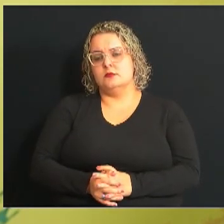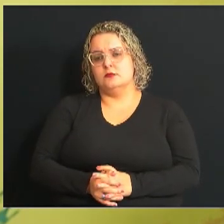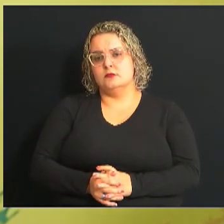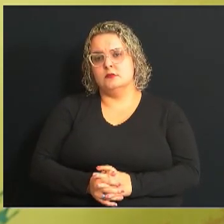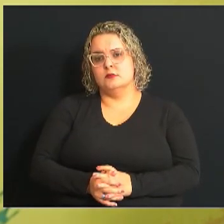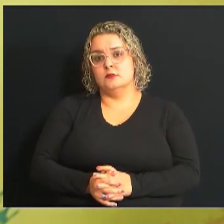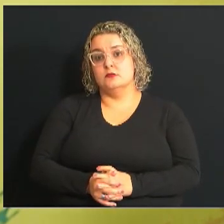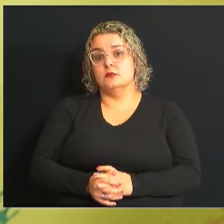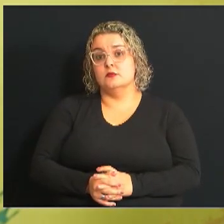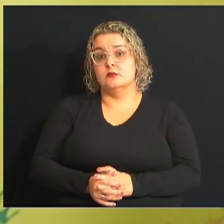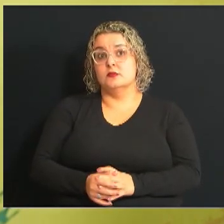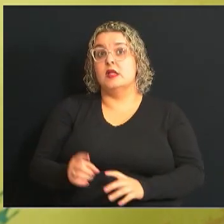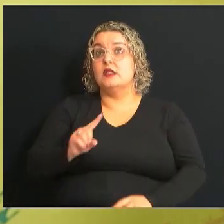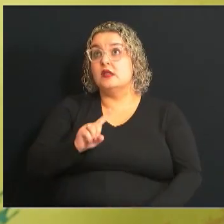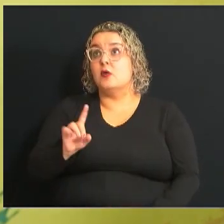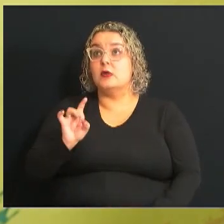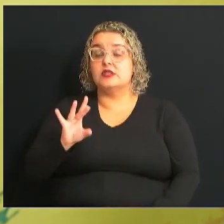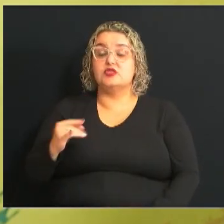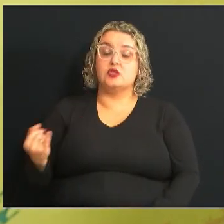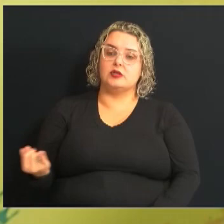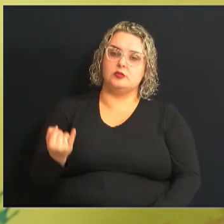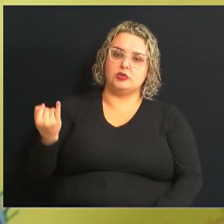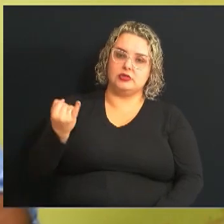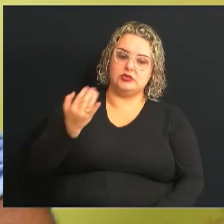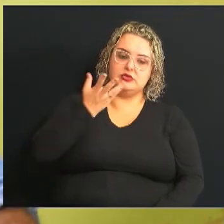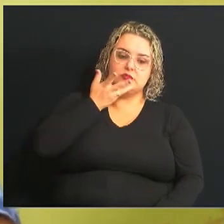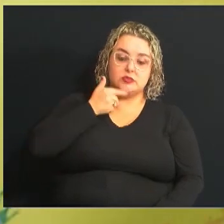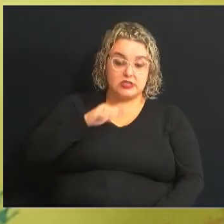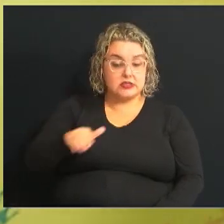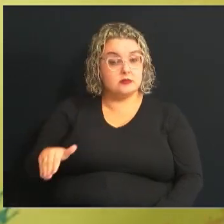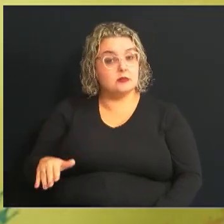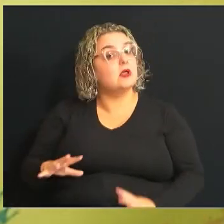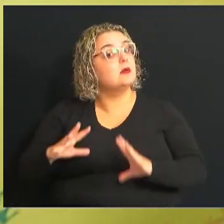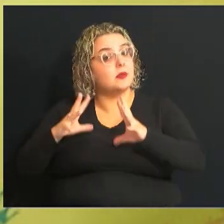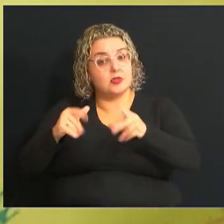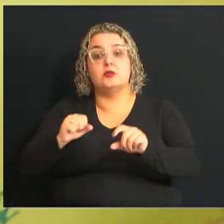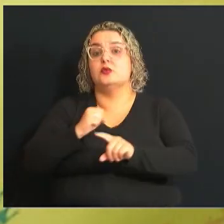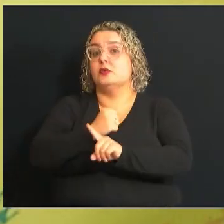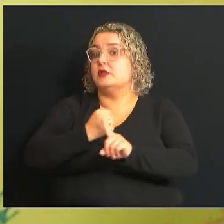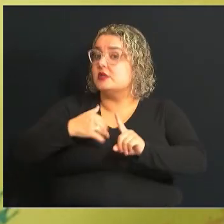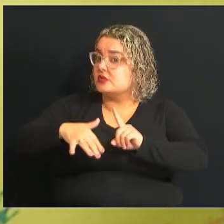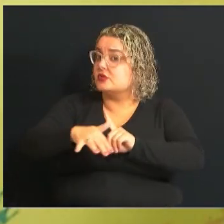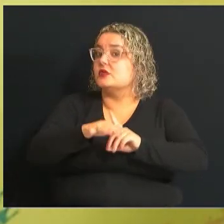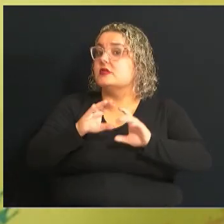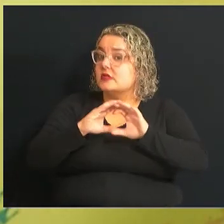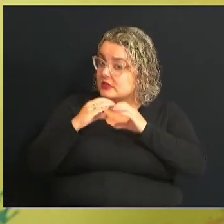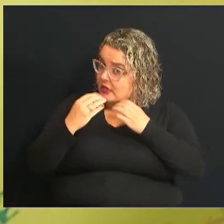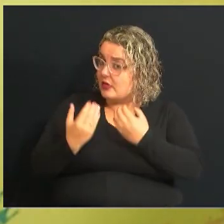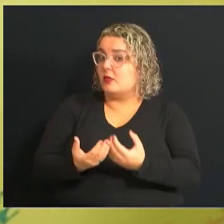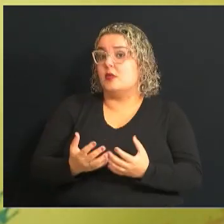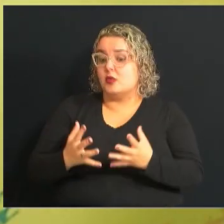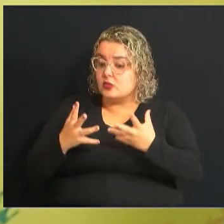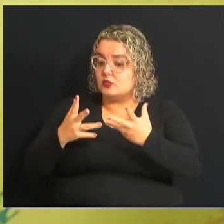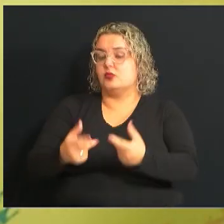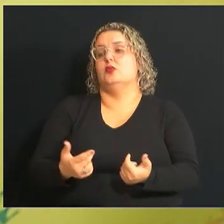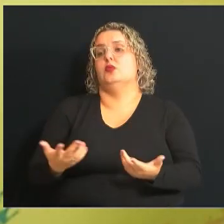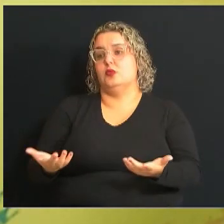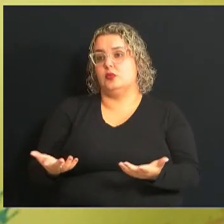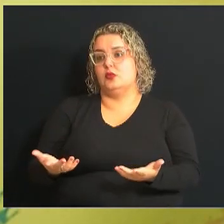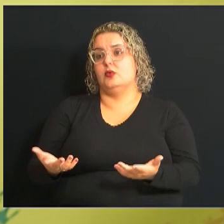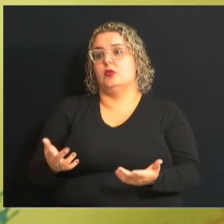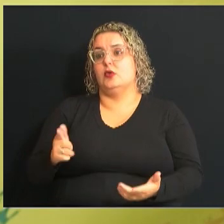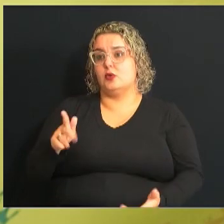importante só para essas crianças, mas para a comunidade, para a sociedade de uma forma geral, né, Gunga?